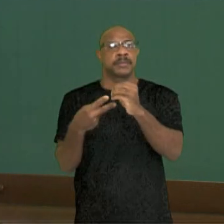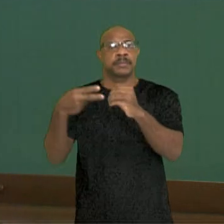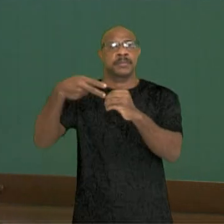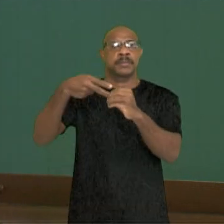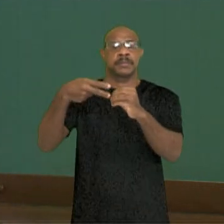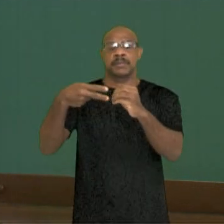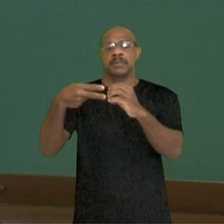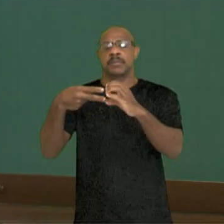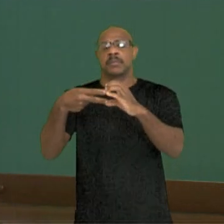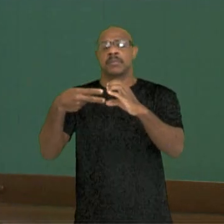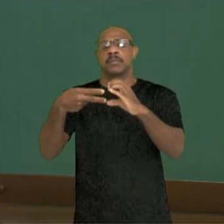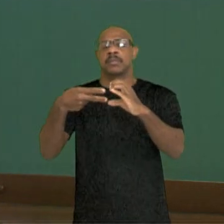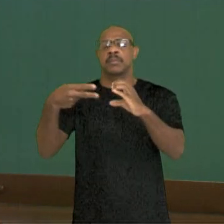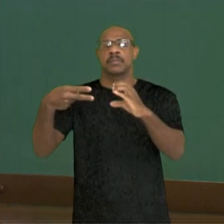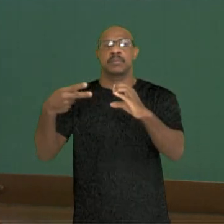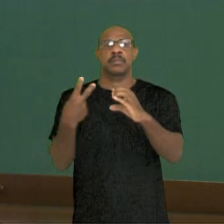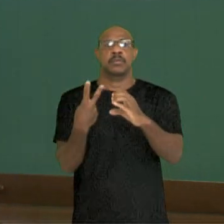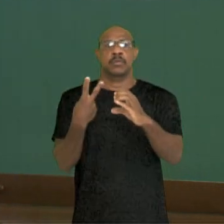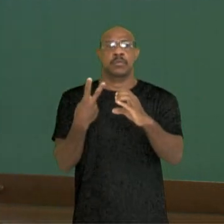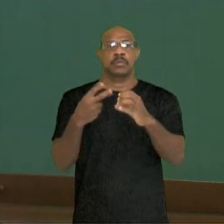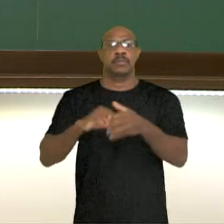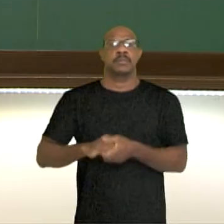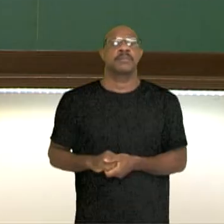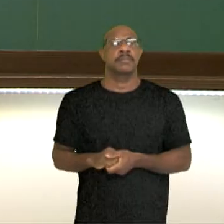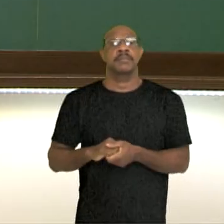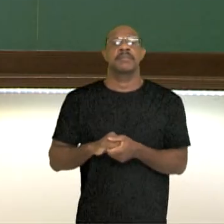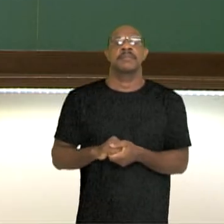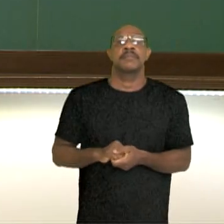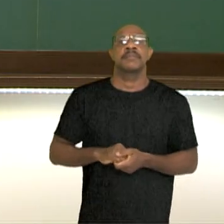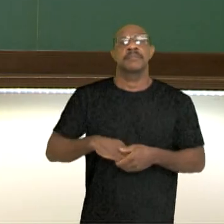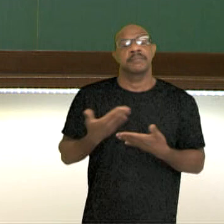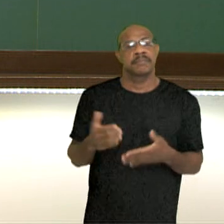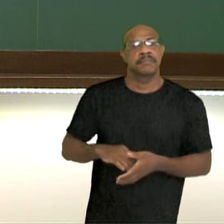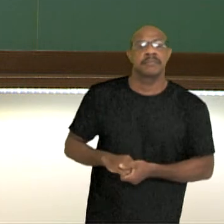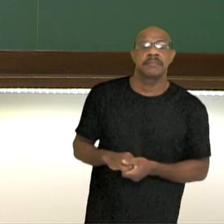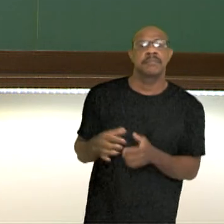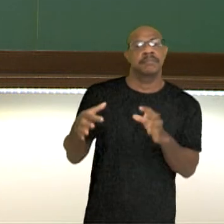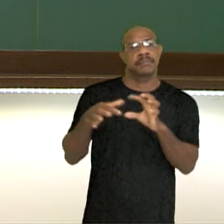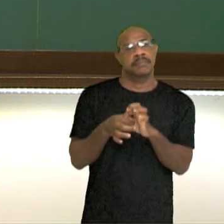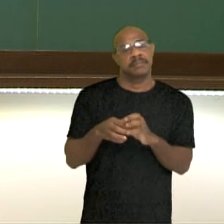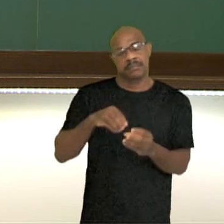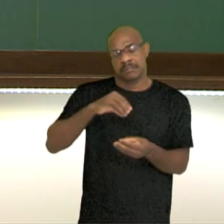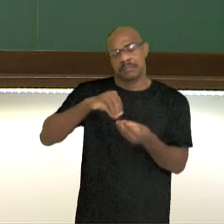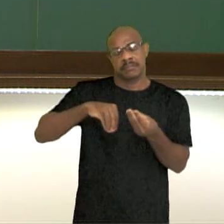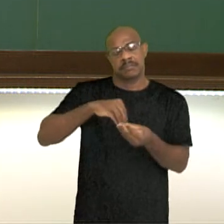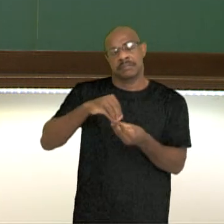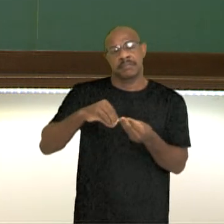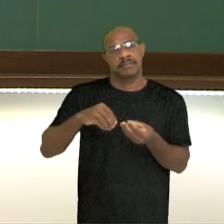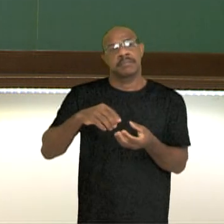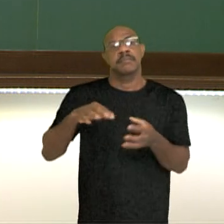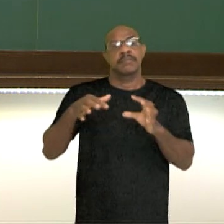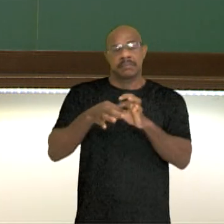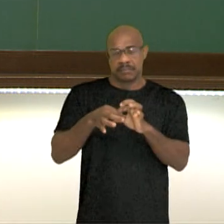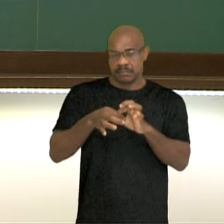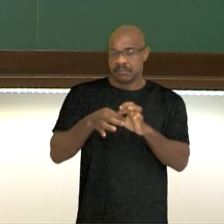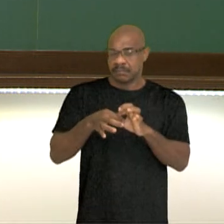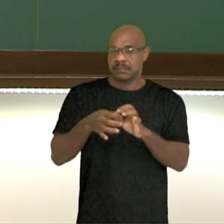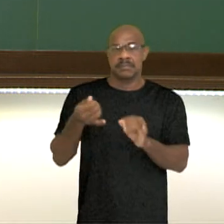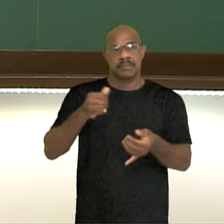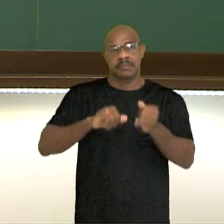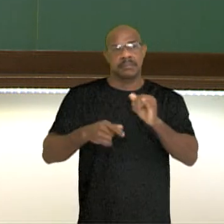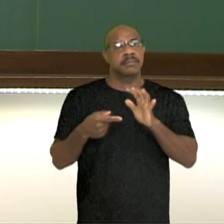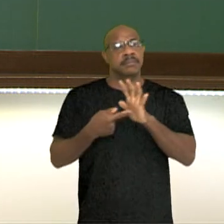sendo compartilhados. Então, as ligações químicas, elas são representadas pela fórmula de Lewis, onde